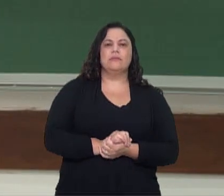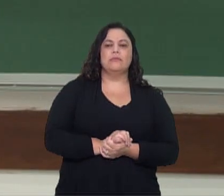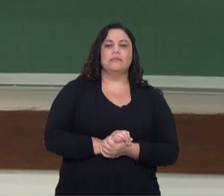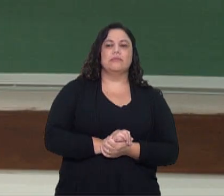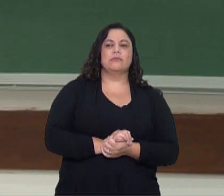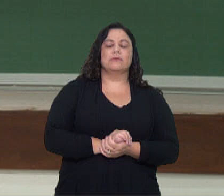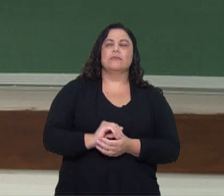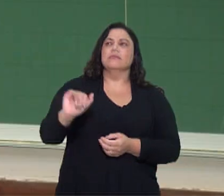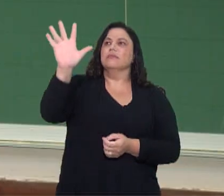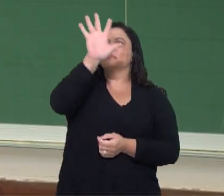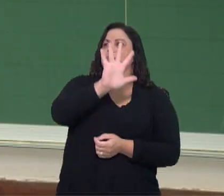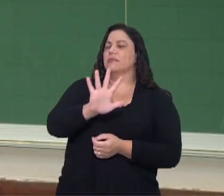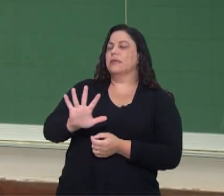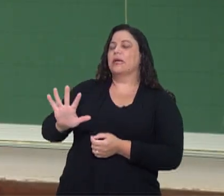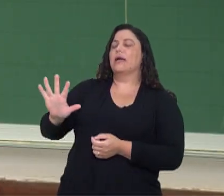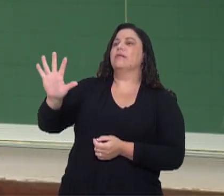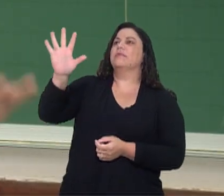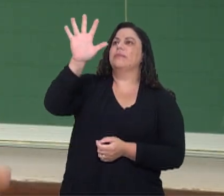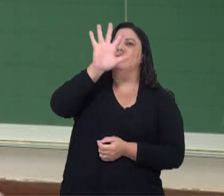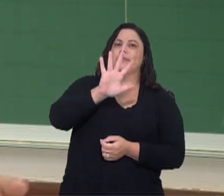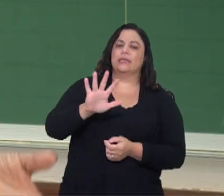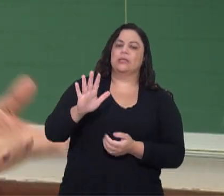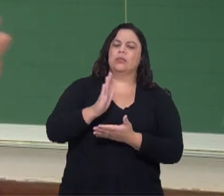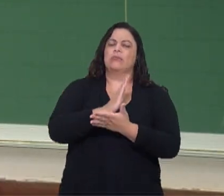A imagem, em algumas notícias aparece imagem,